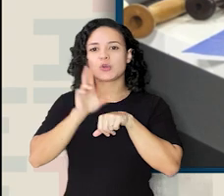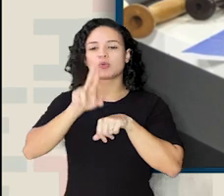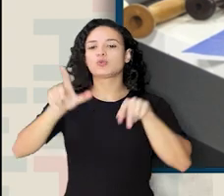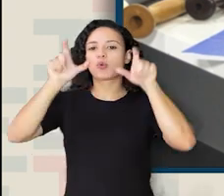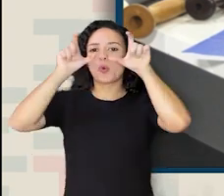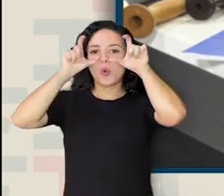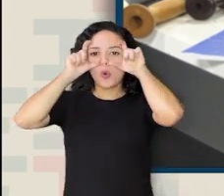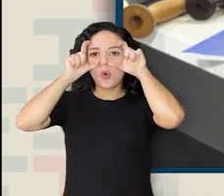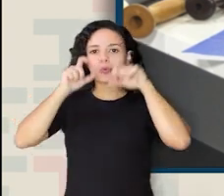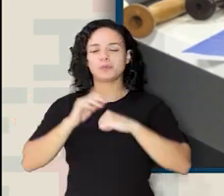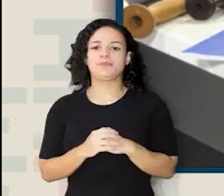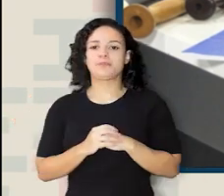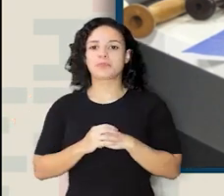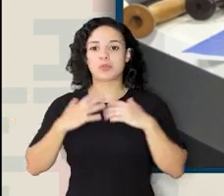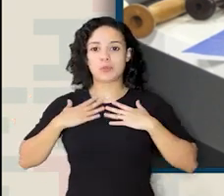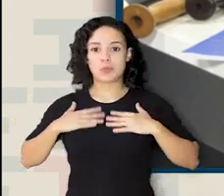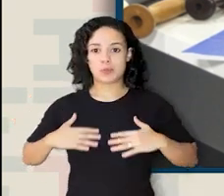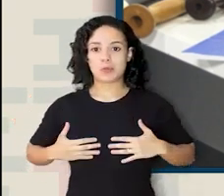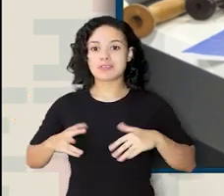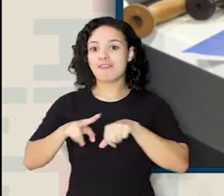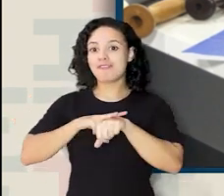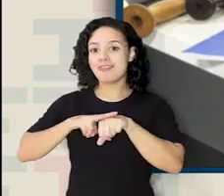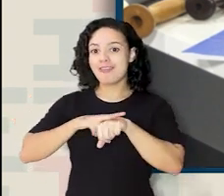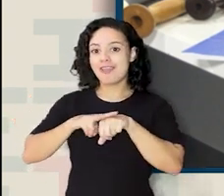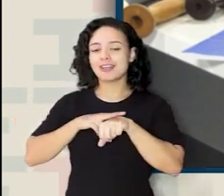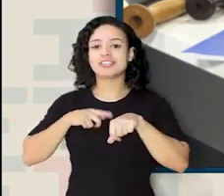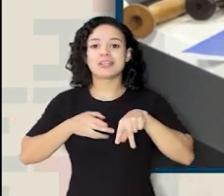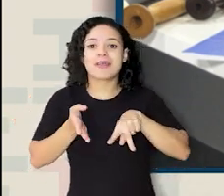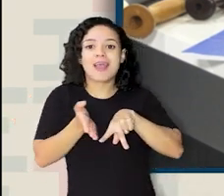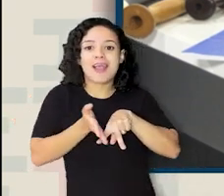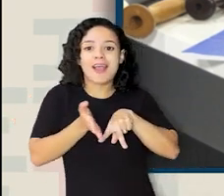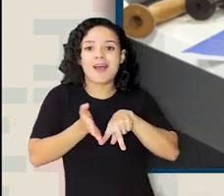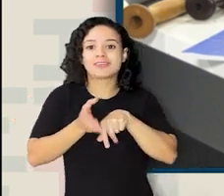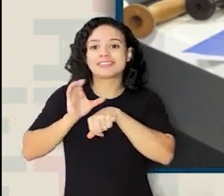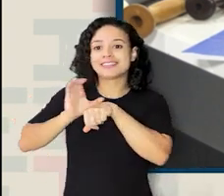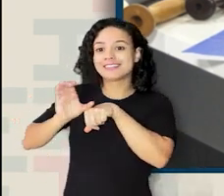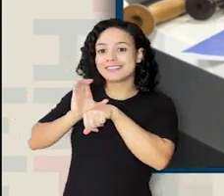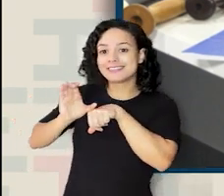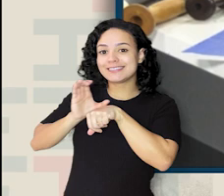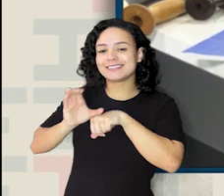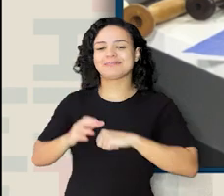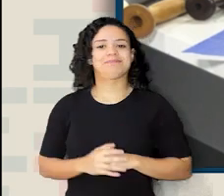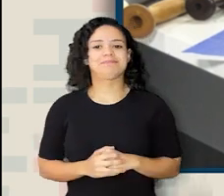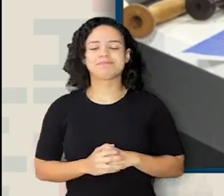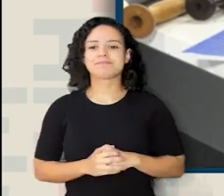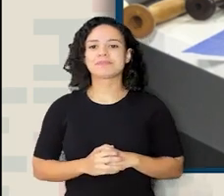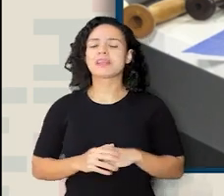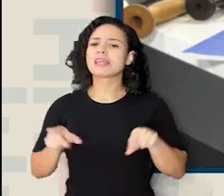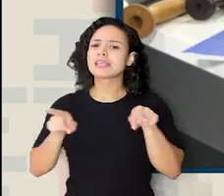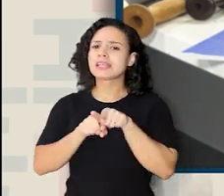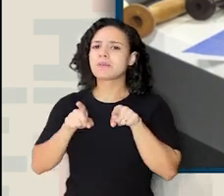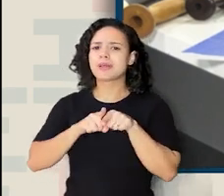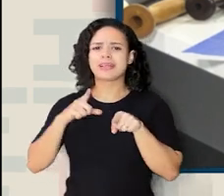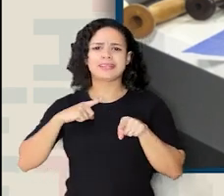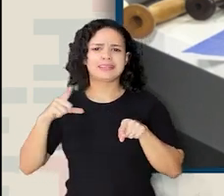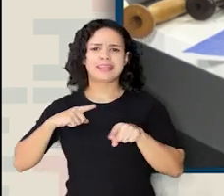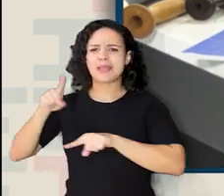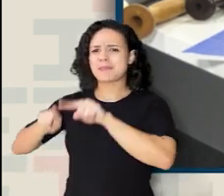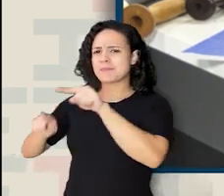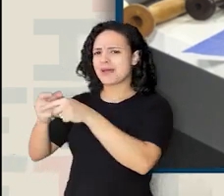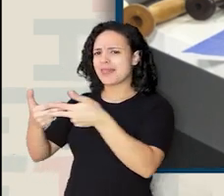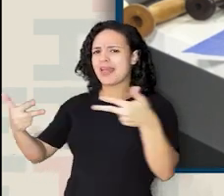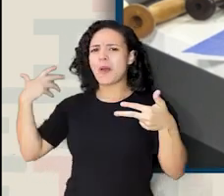estou com uma blusa verde e uma calça cinza. E também estou arrodeada de muitos